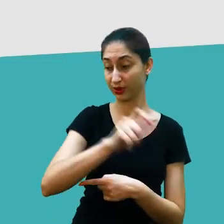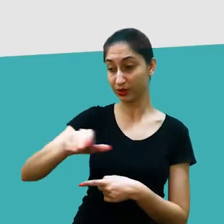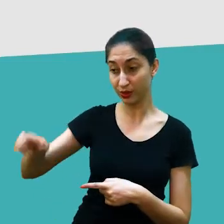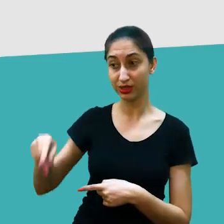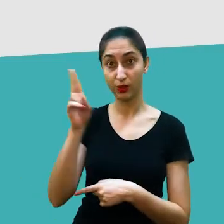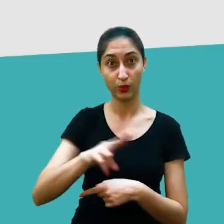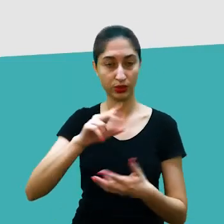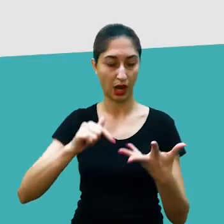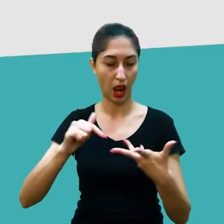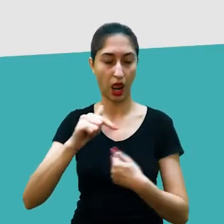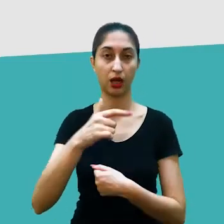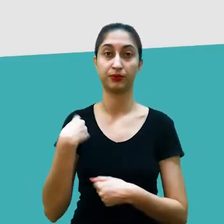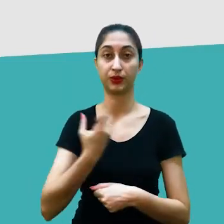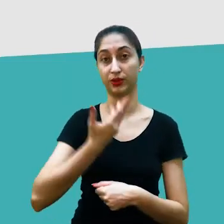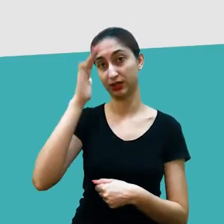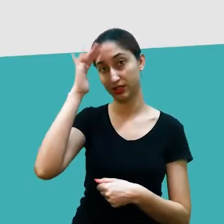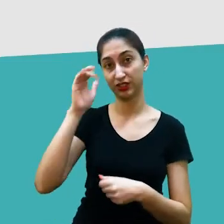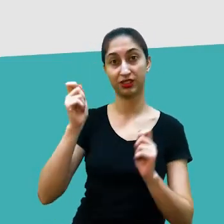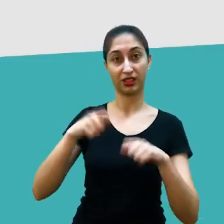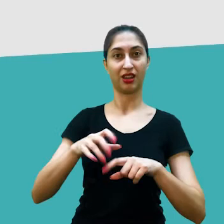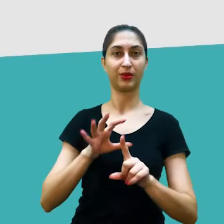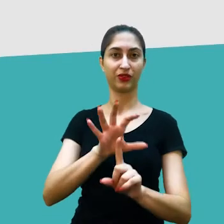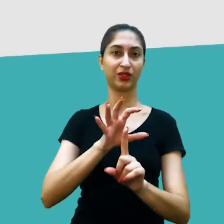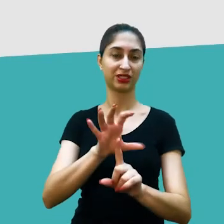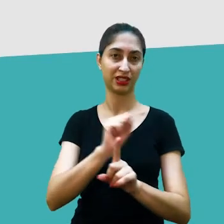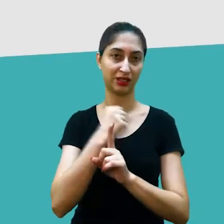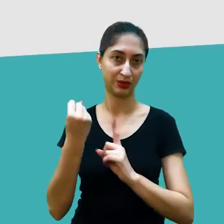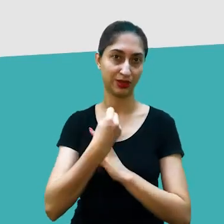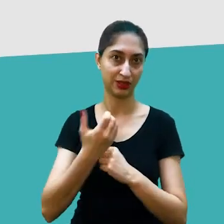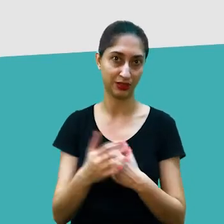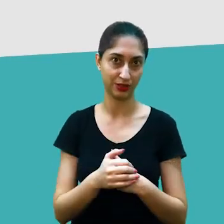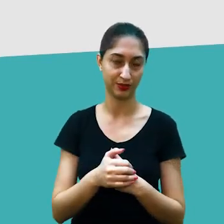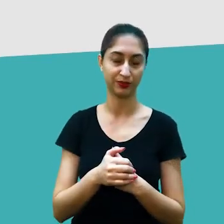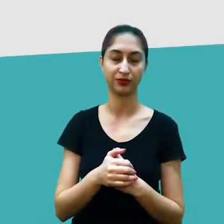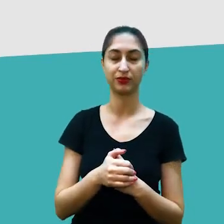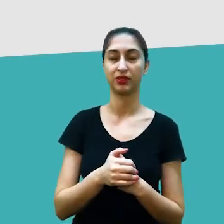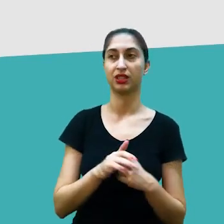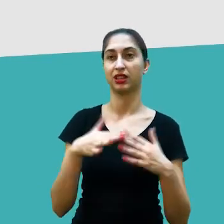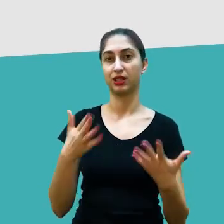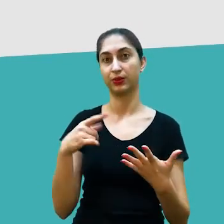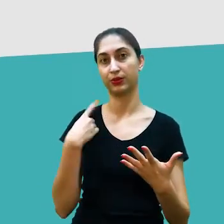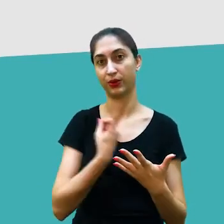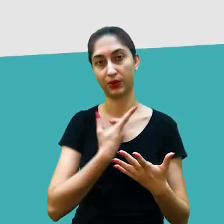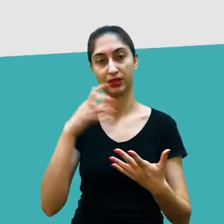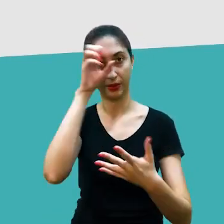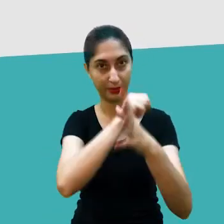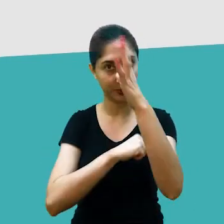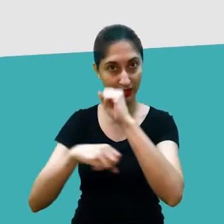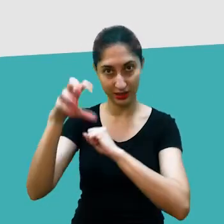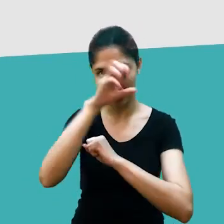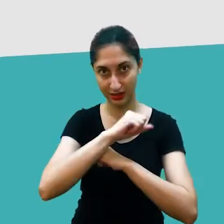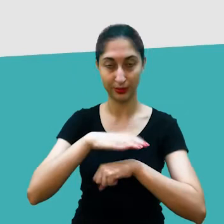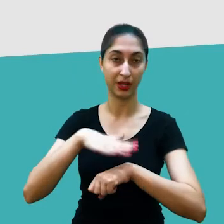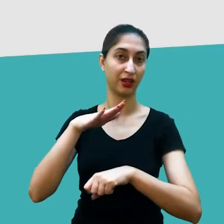consome e que entende que o nosso consumo impacta na sociedade. Então, é um exercício, né, aprender